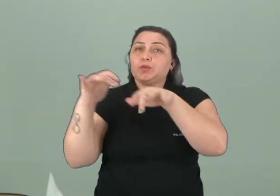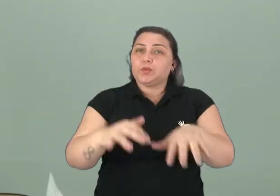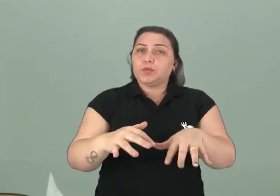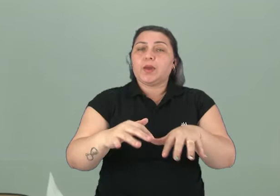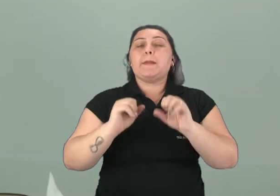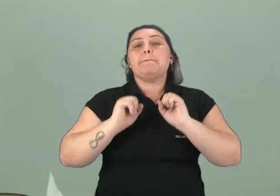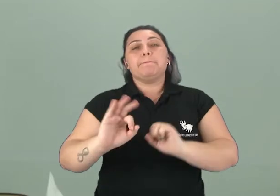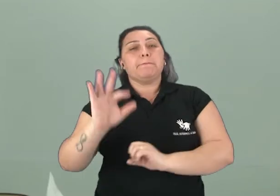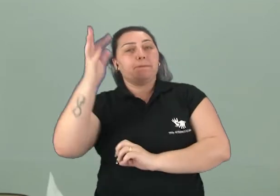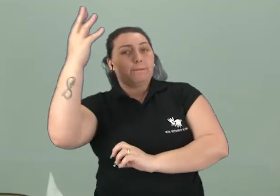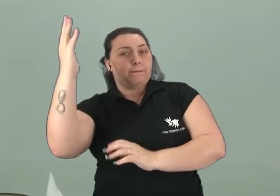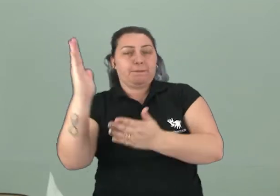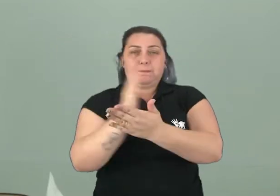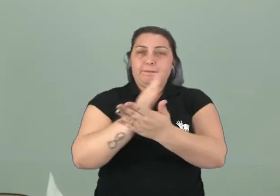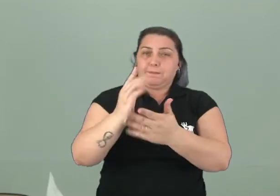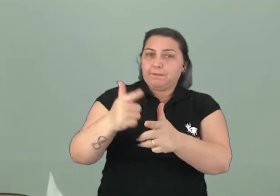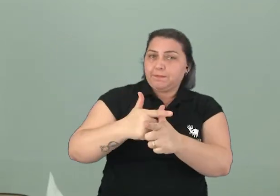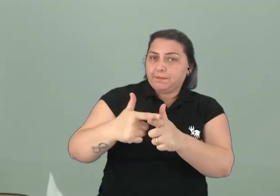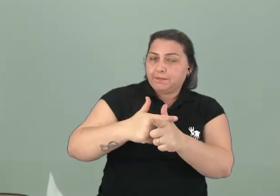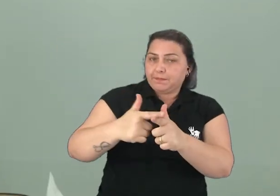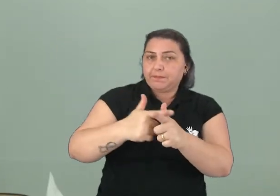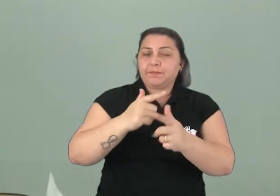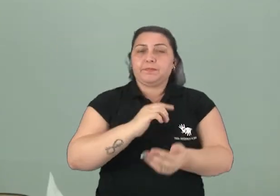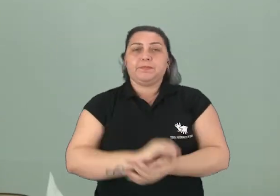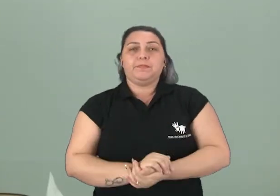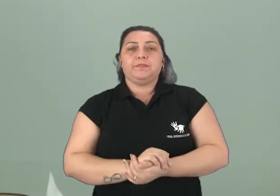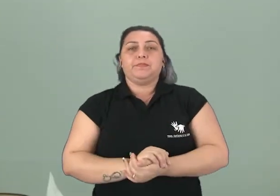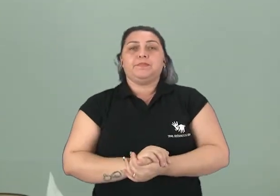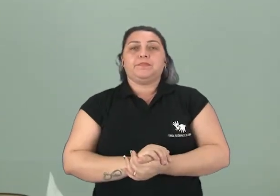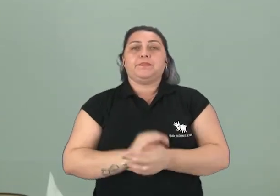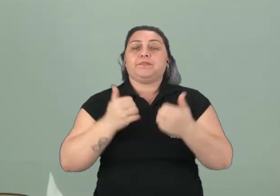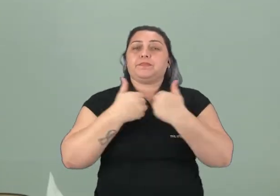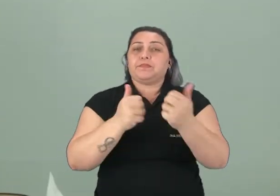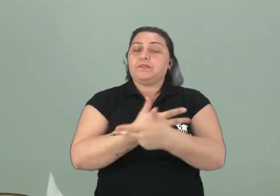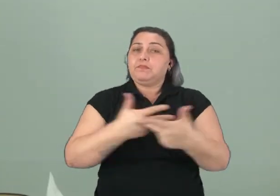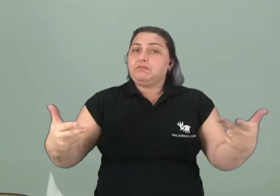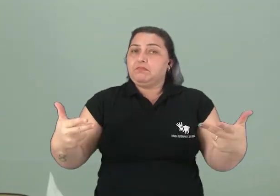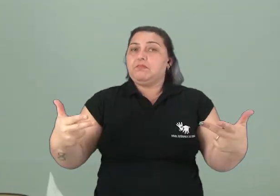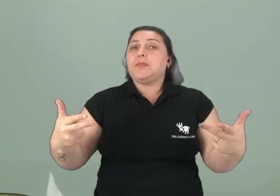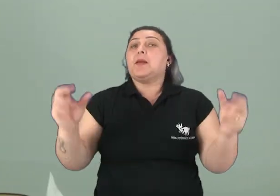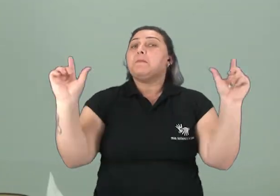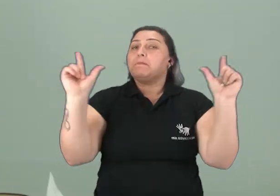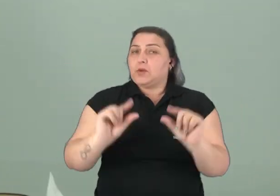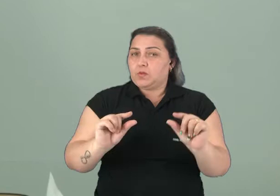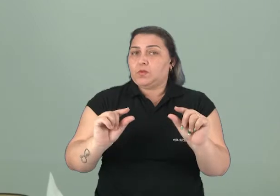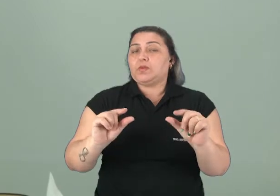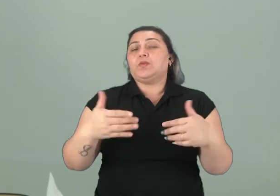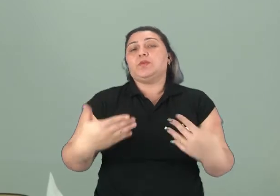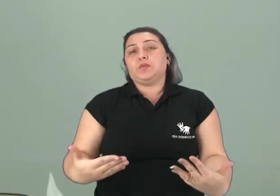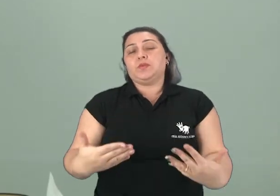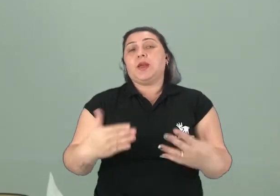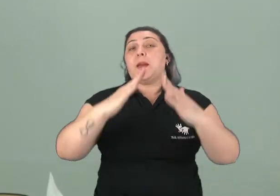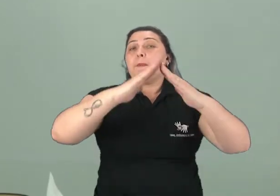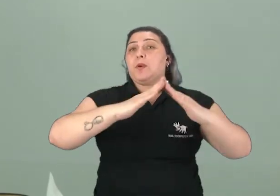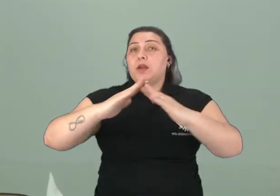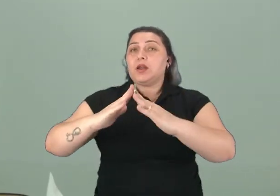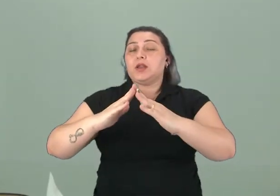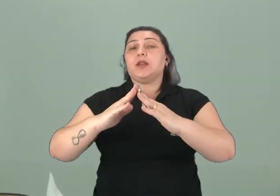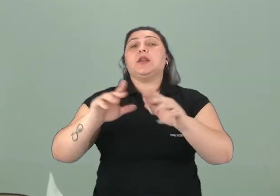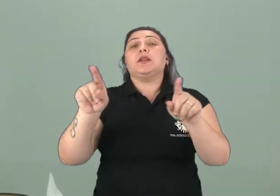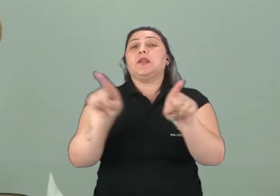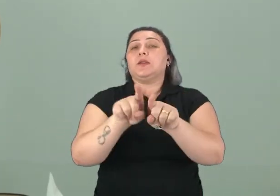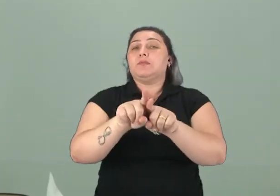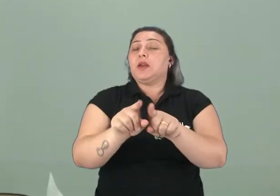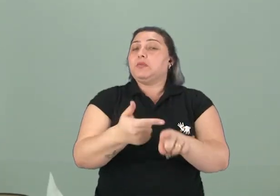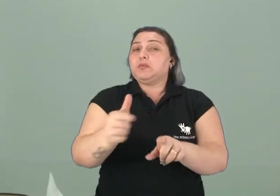Então pode acontecer alguns problemas, como o transporte público não é suficiente, tá? Moradias que não são